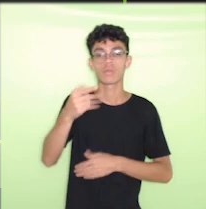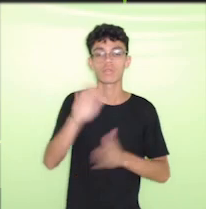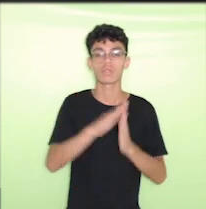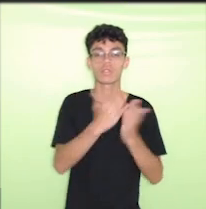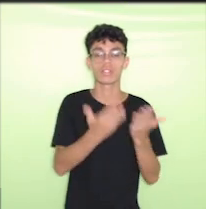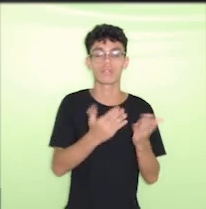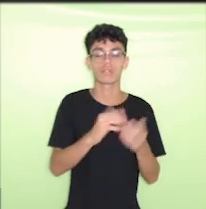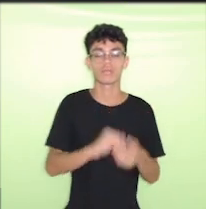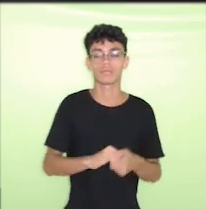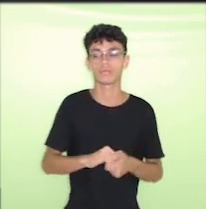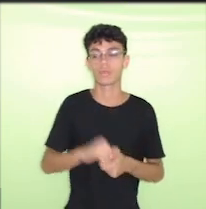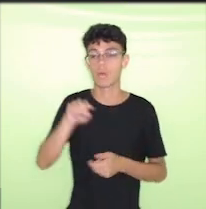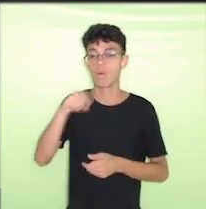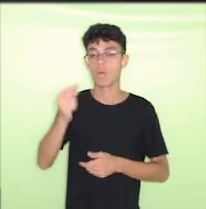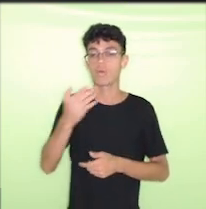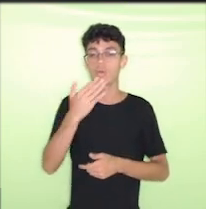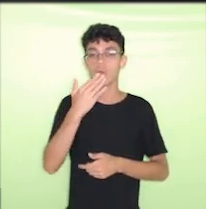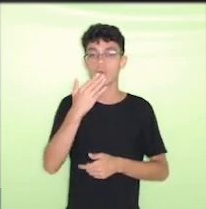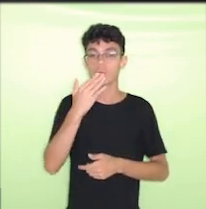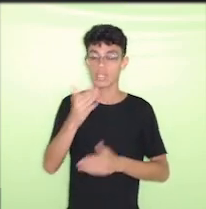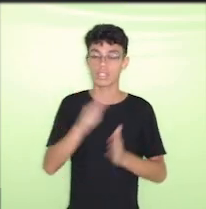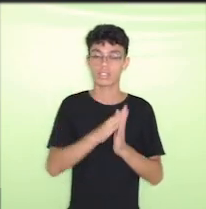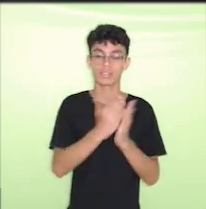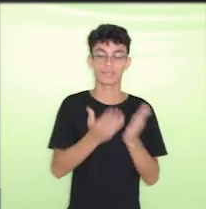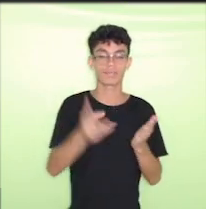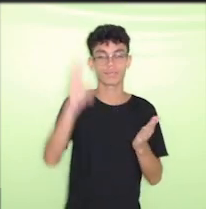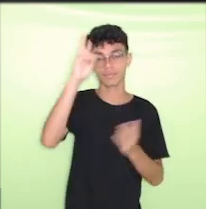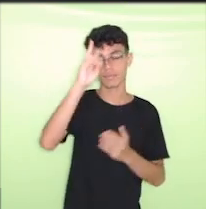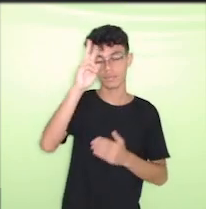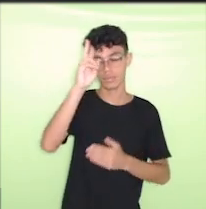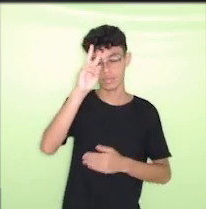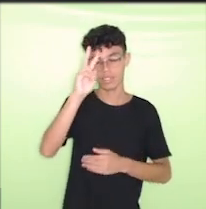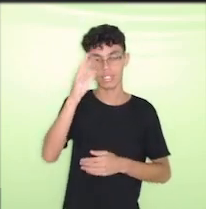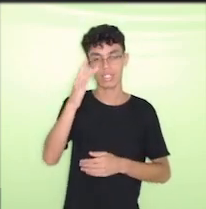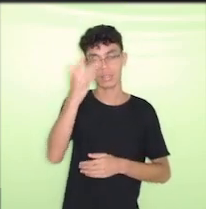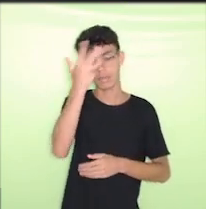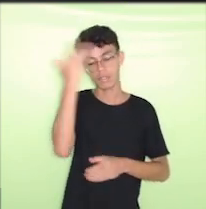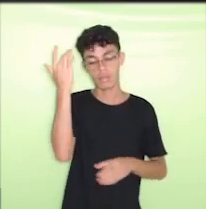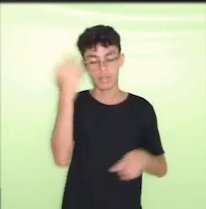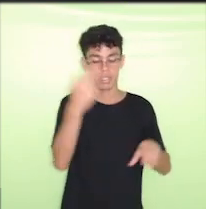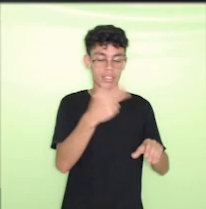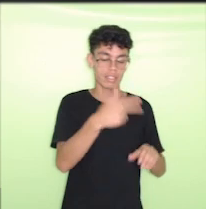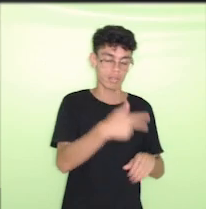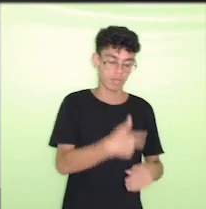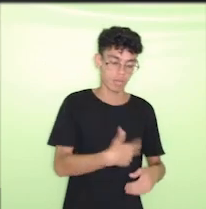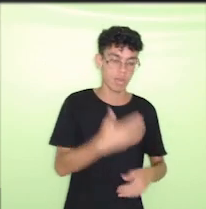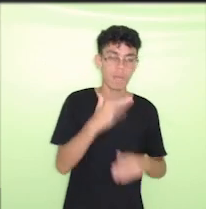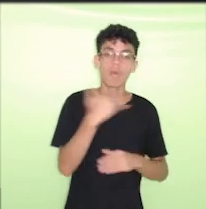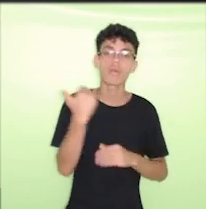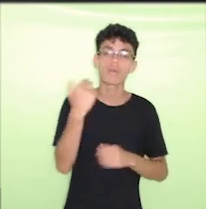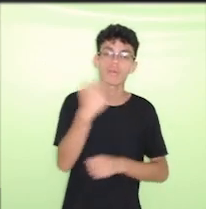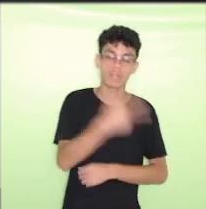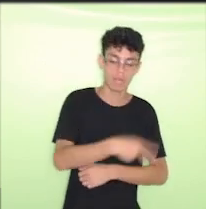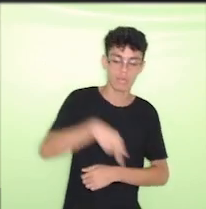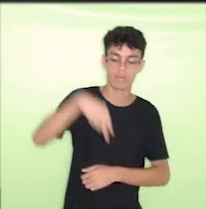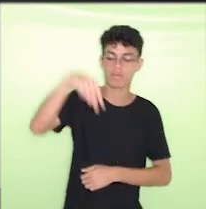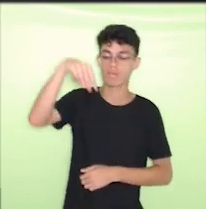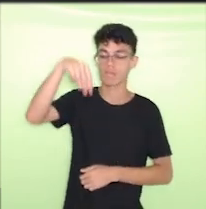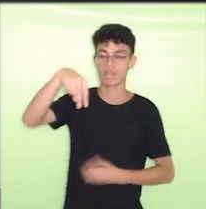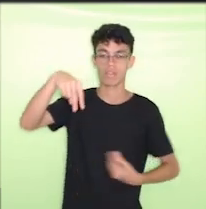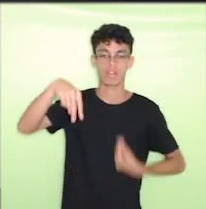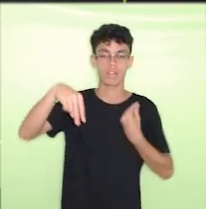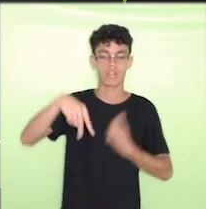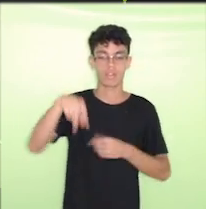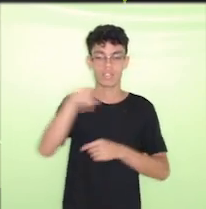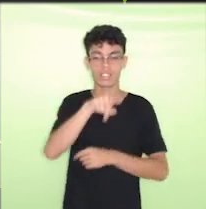E o outro livro que você queria, América? É a história daquele que ressuscitou. Um homem que ressuscitou?